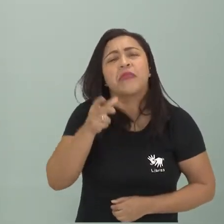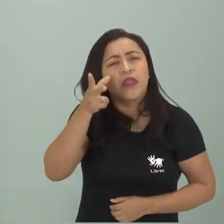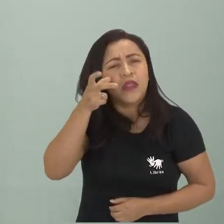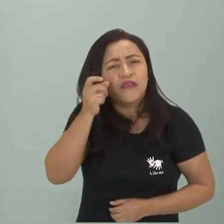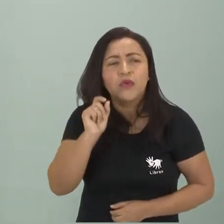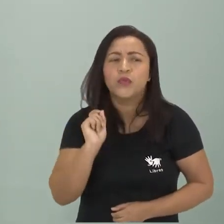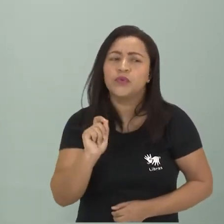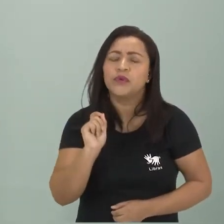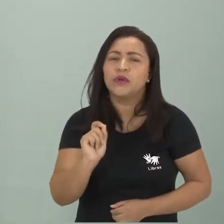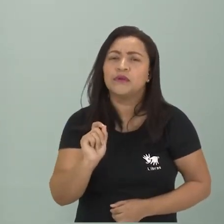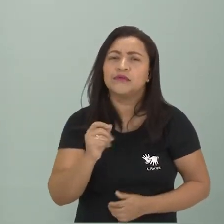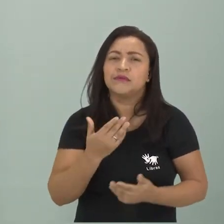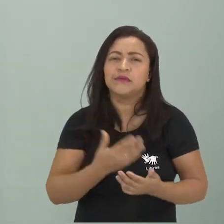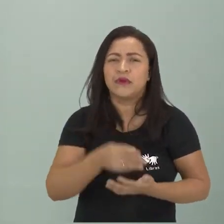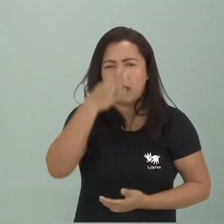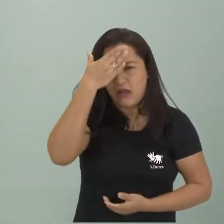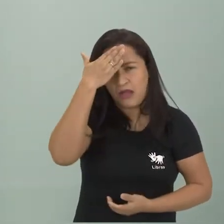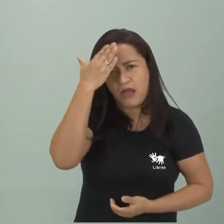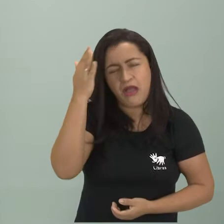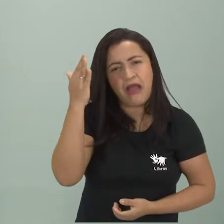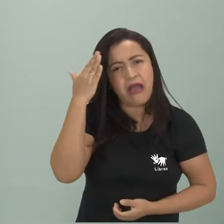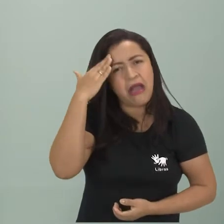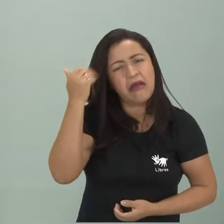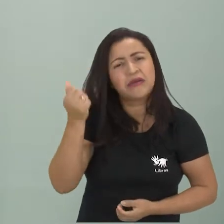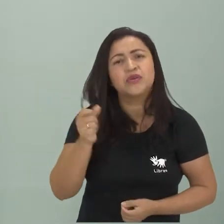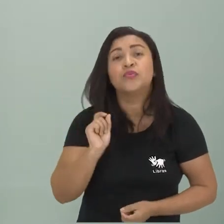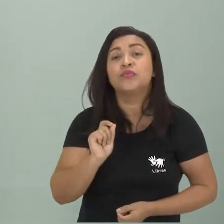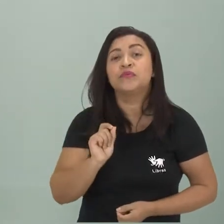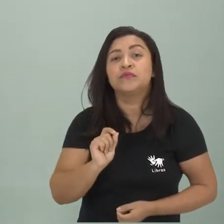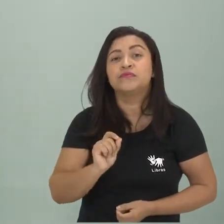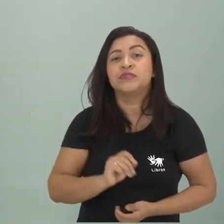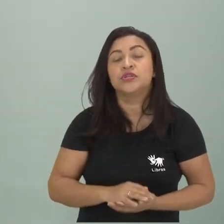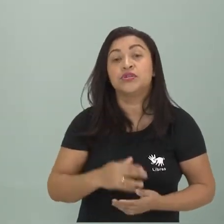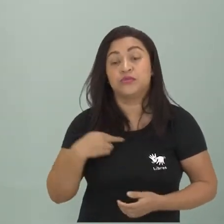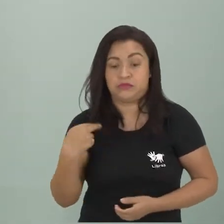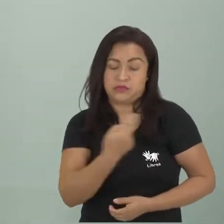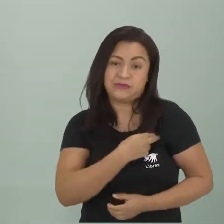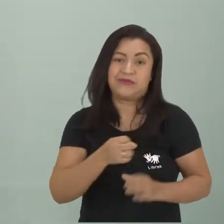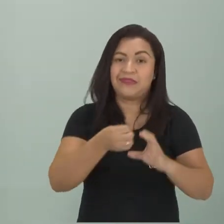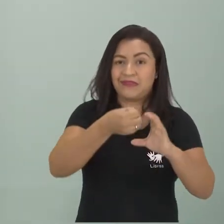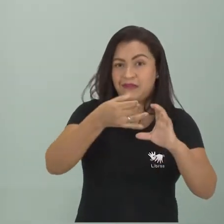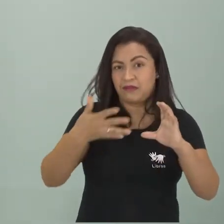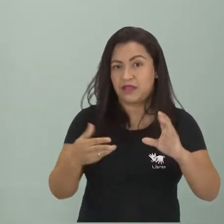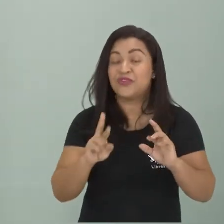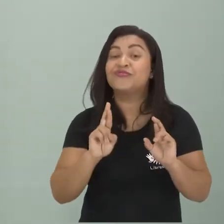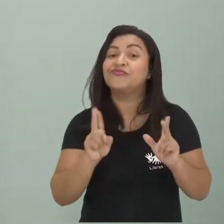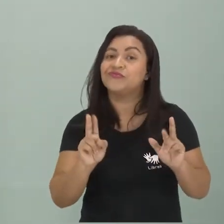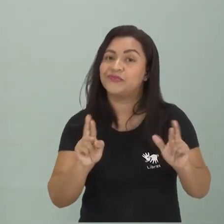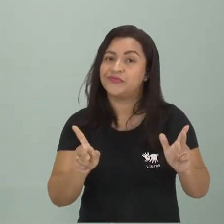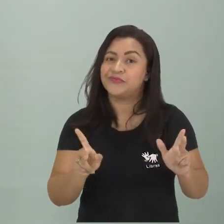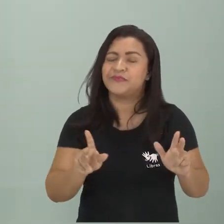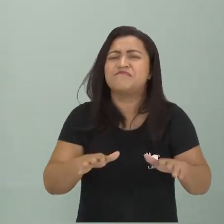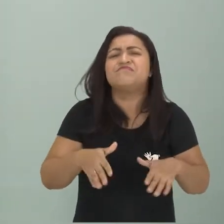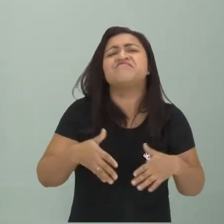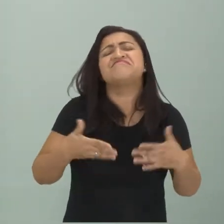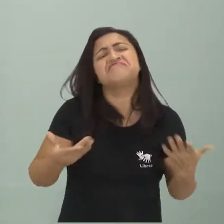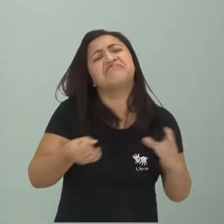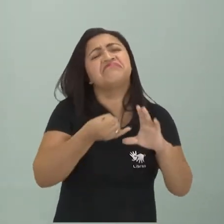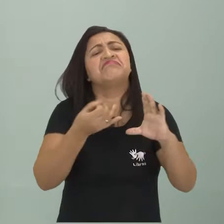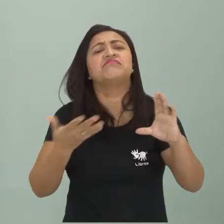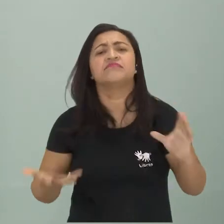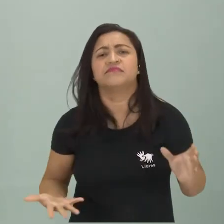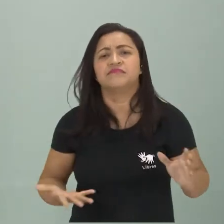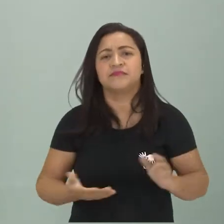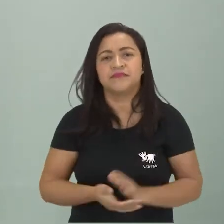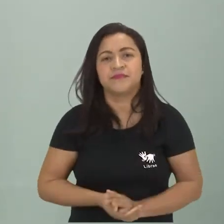aprender? Que a sociedade, ao longo do tempo, ela tem características diferentes, não é isso? Quais características são